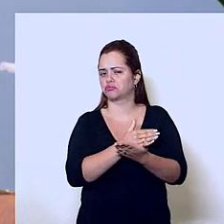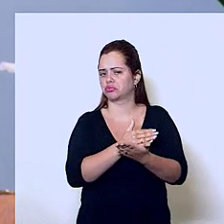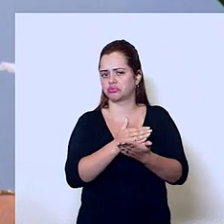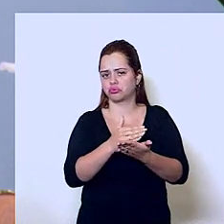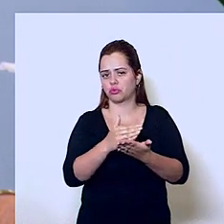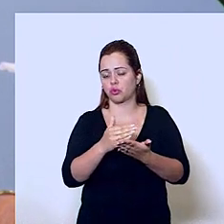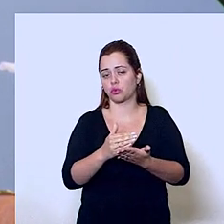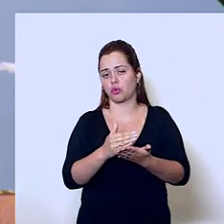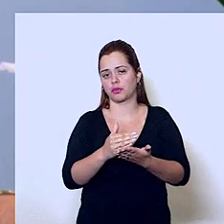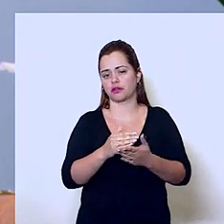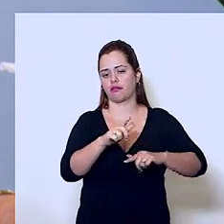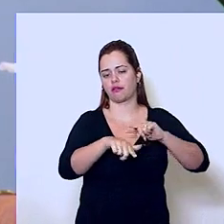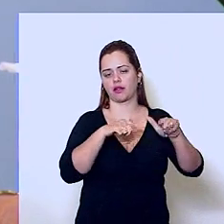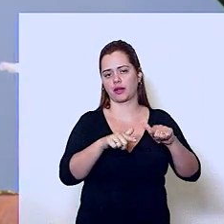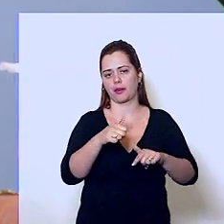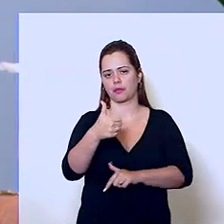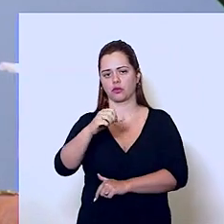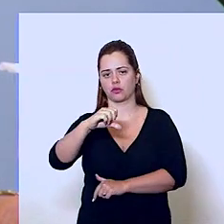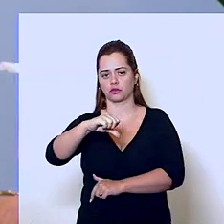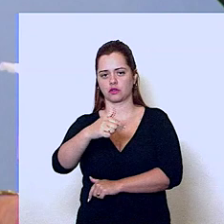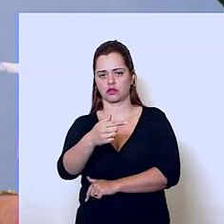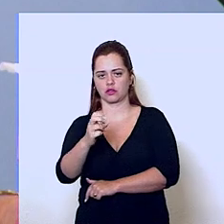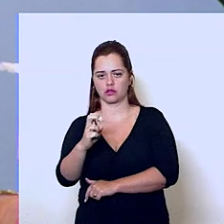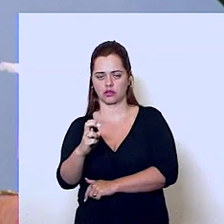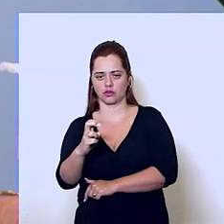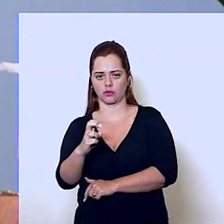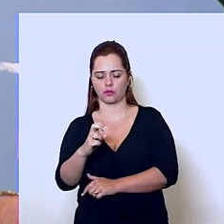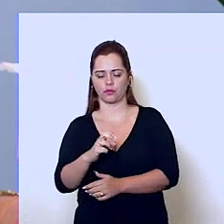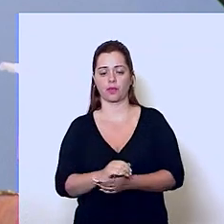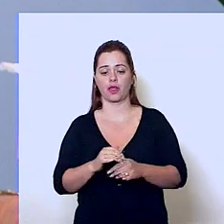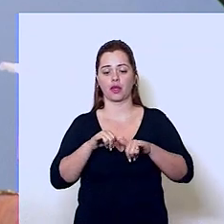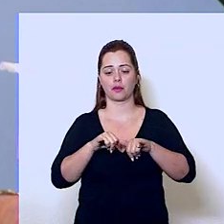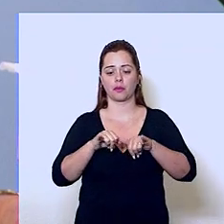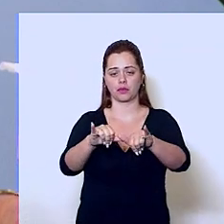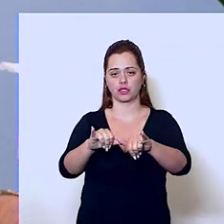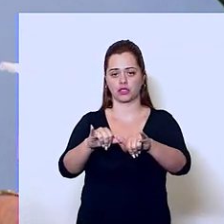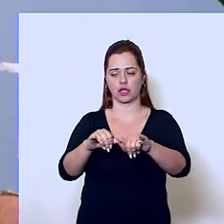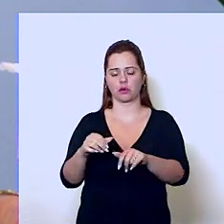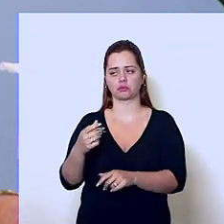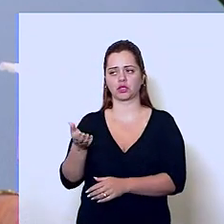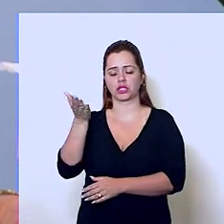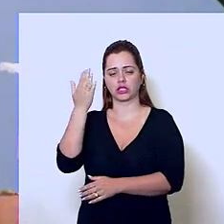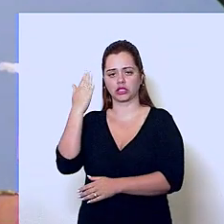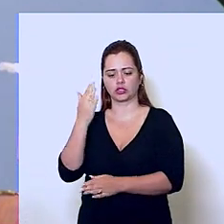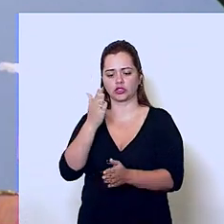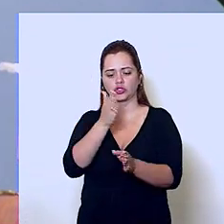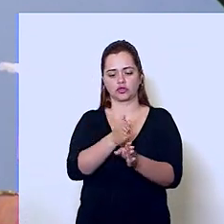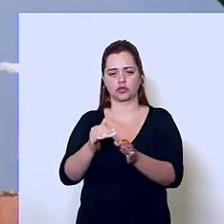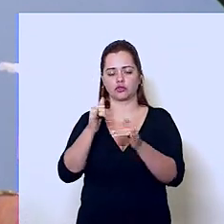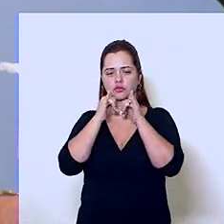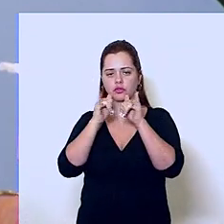1975, no Departamento de Promoção Comercial, na época, na Divisão de Informação Comercial, que o ministro